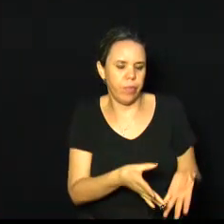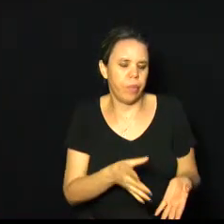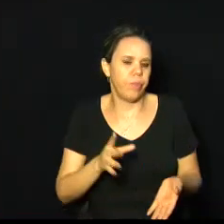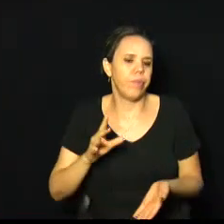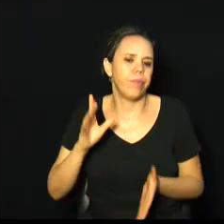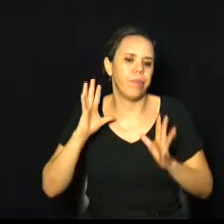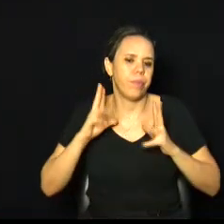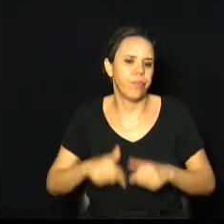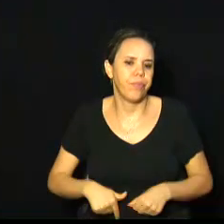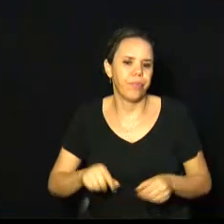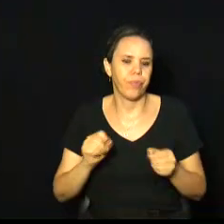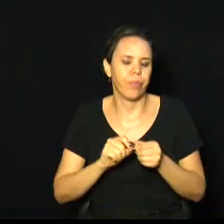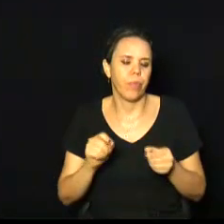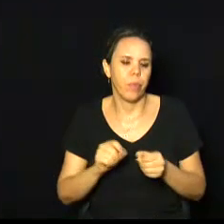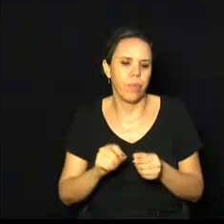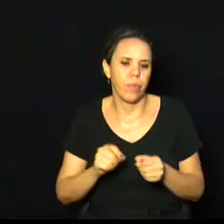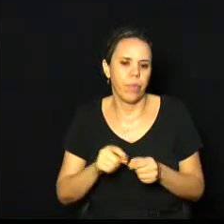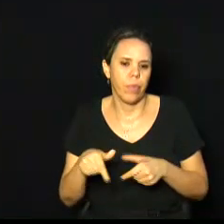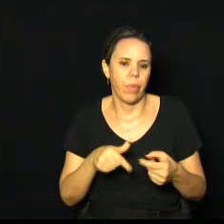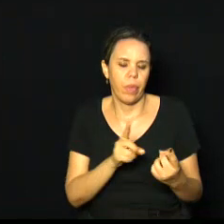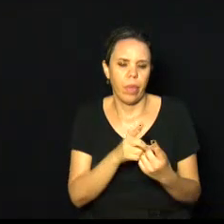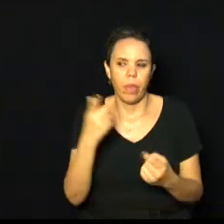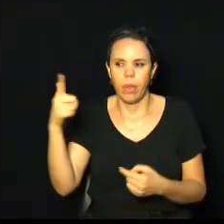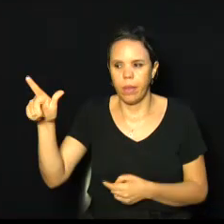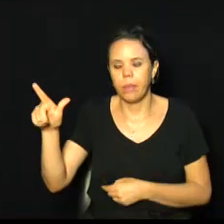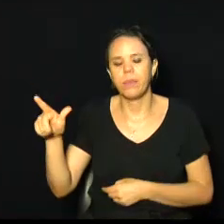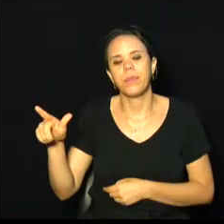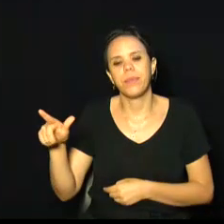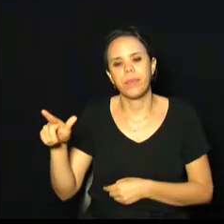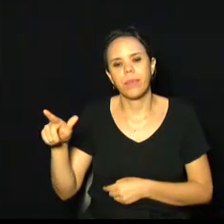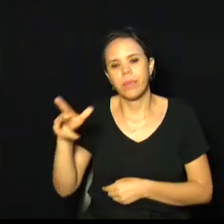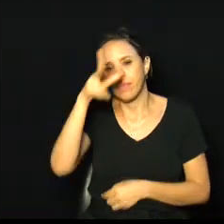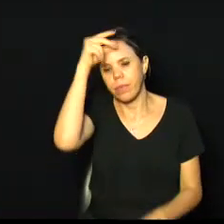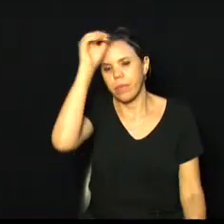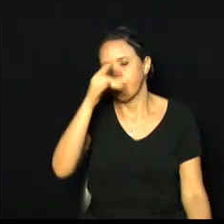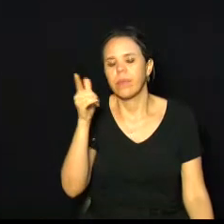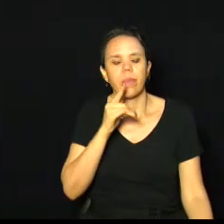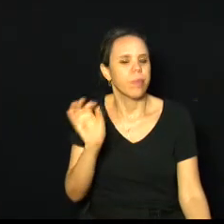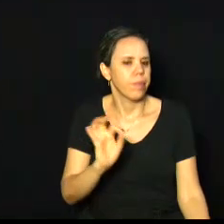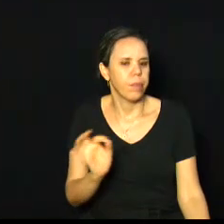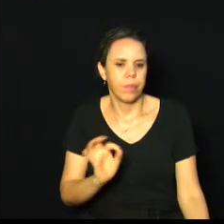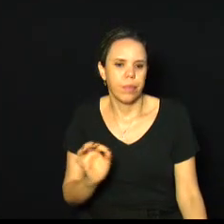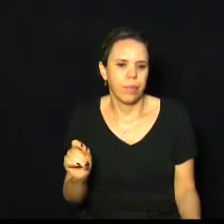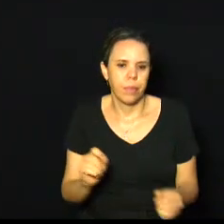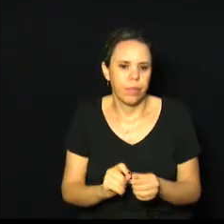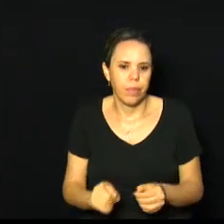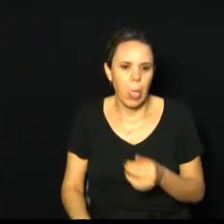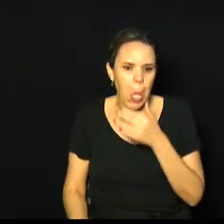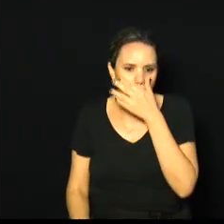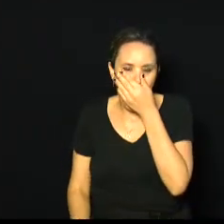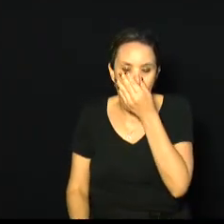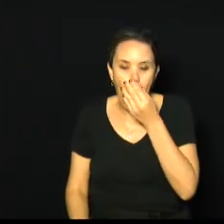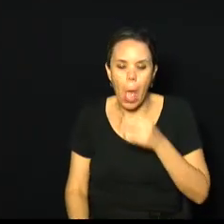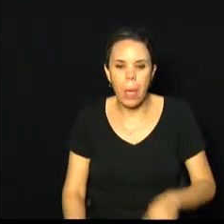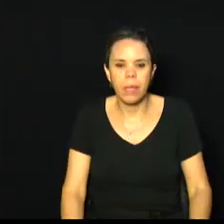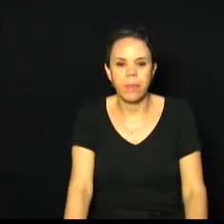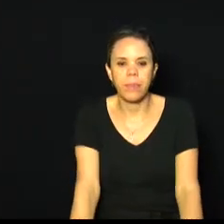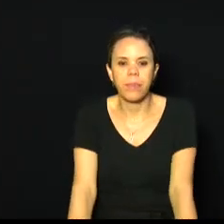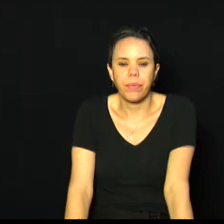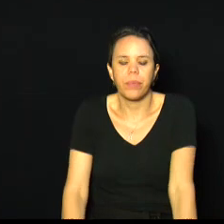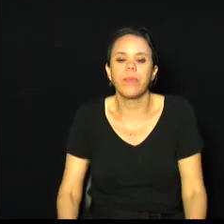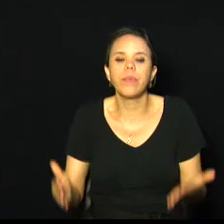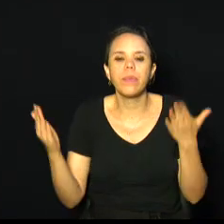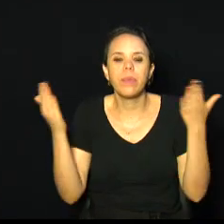nós fazemos o serviço, mas outras prefeituras não conseguem fazer, né? Bom, quais são